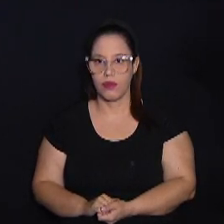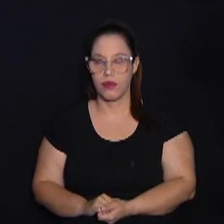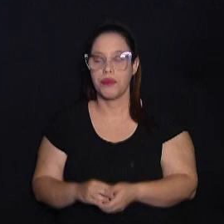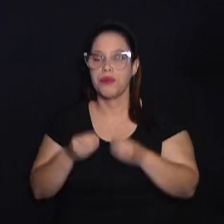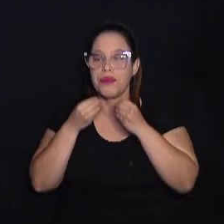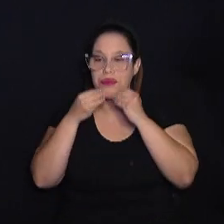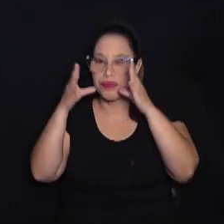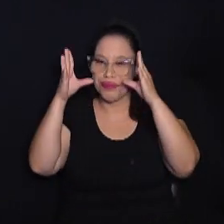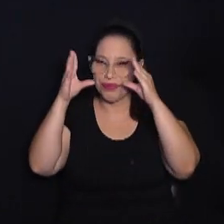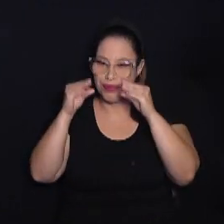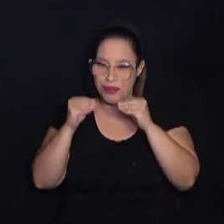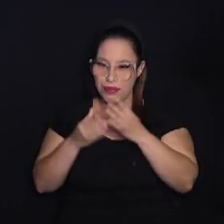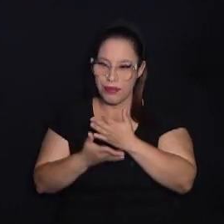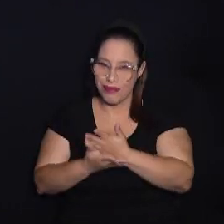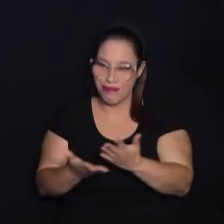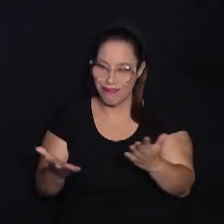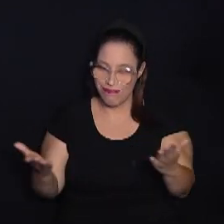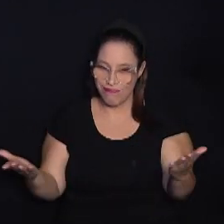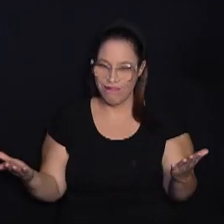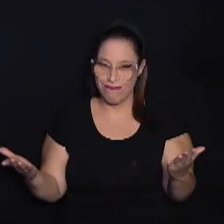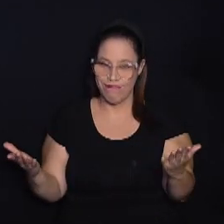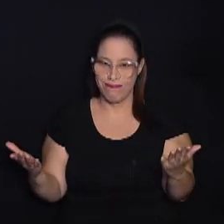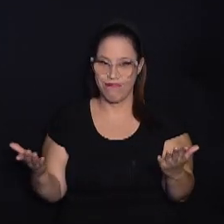Boa noite a todos.